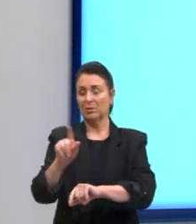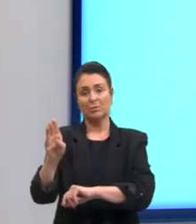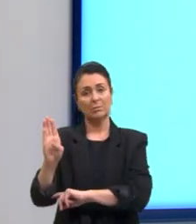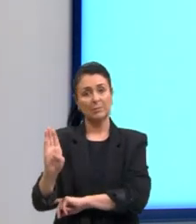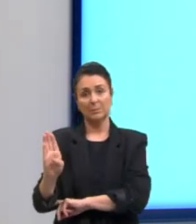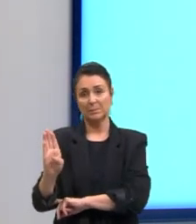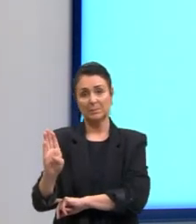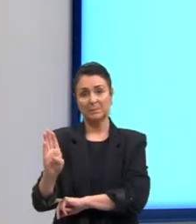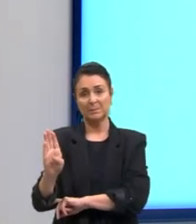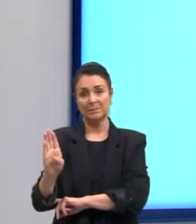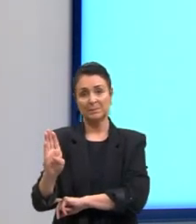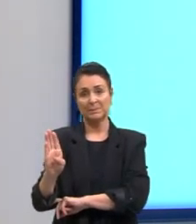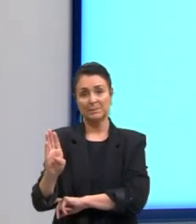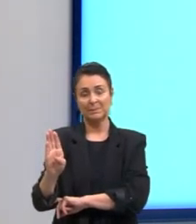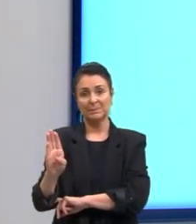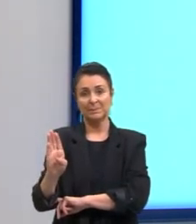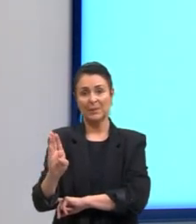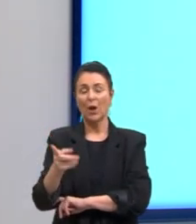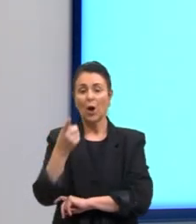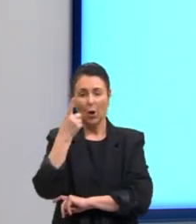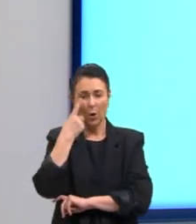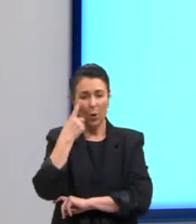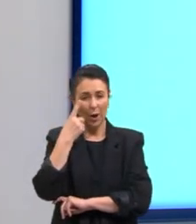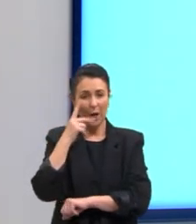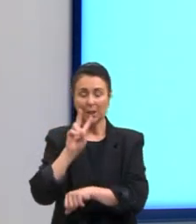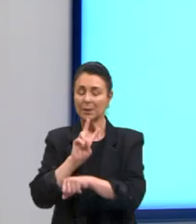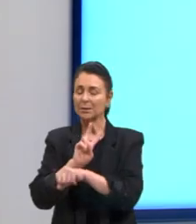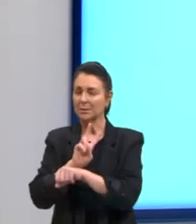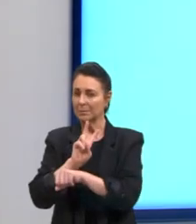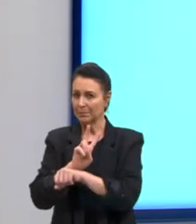Importante vocês, então, repararem isso, ok?